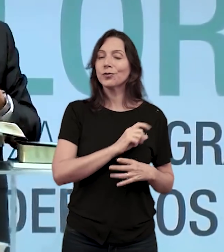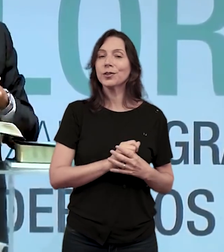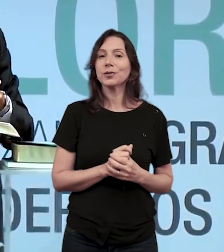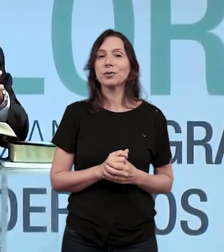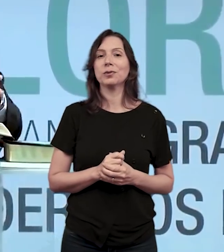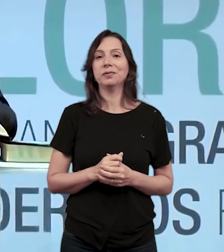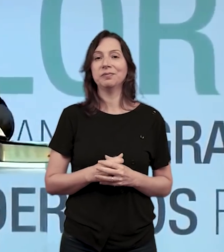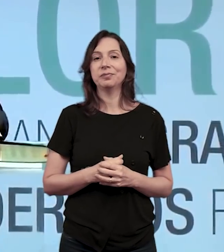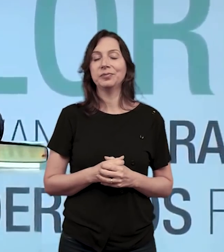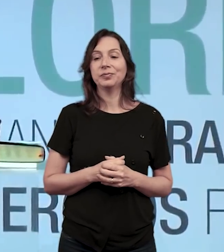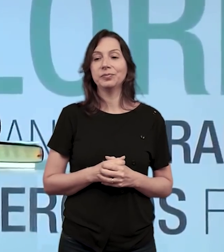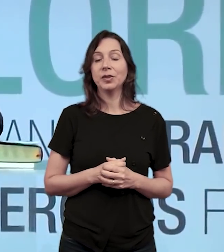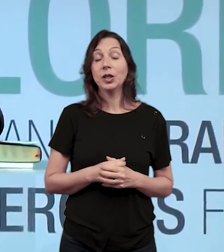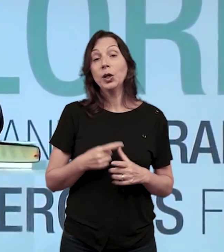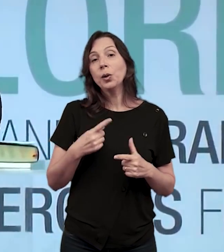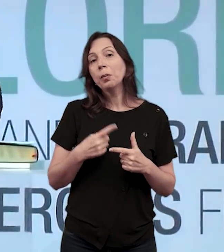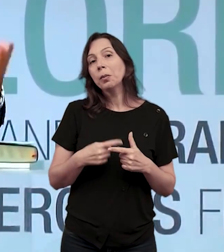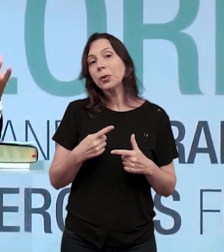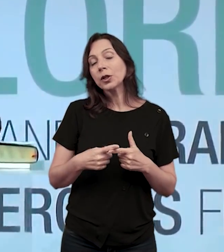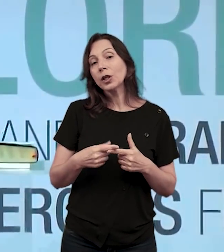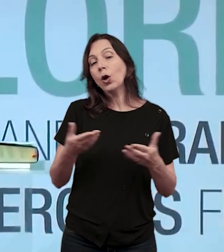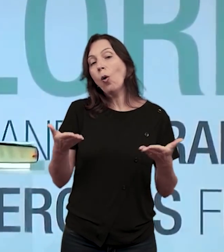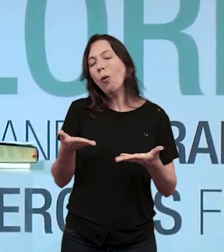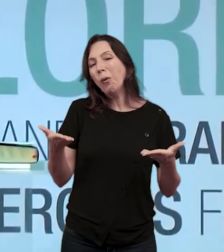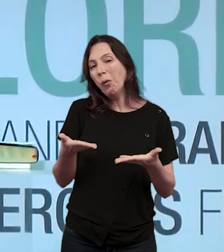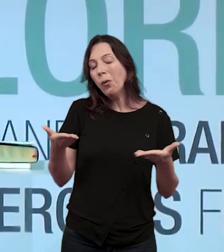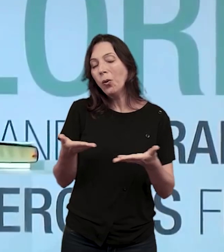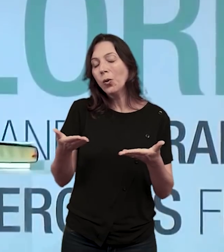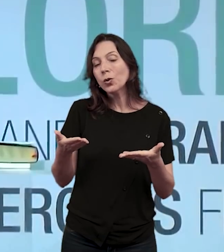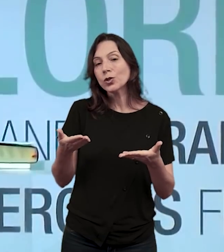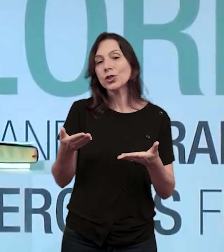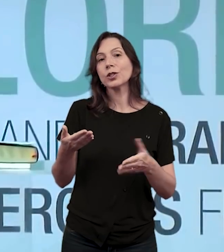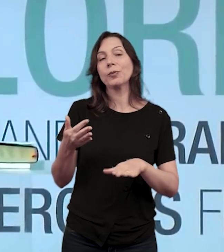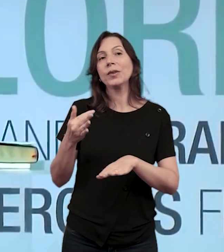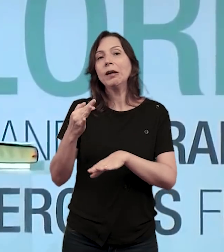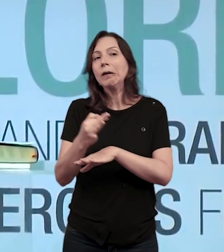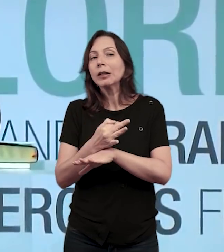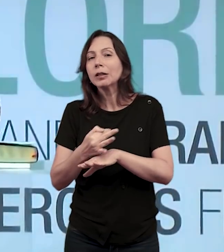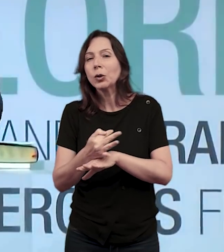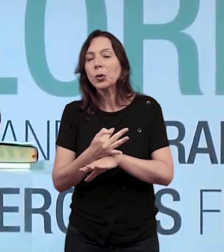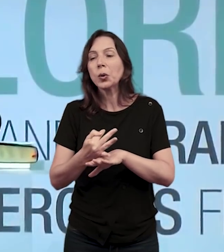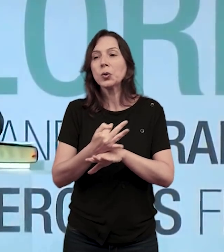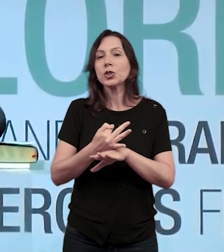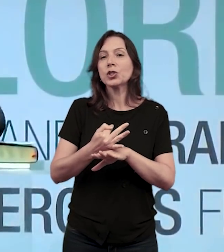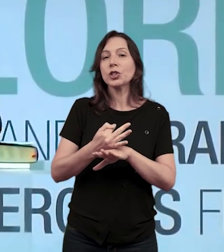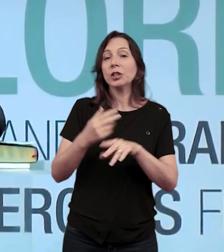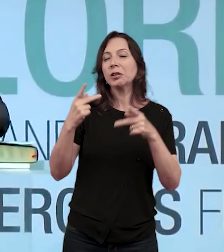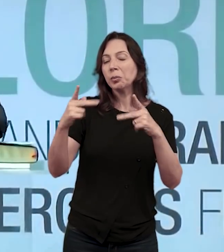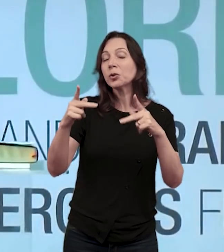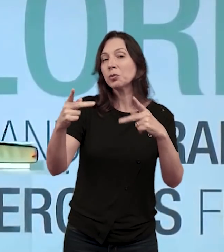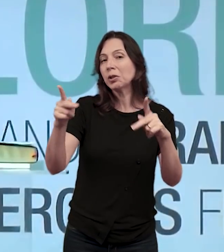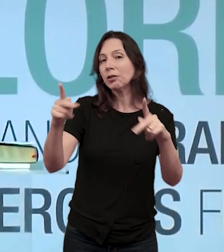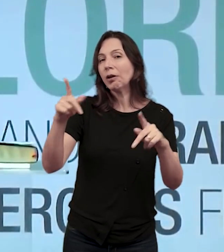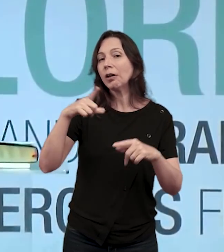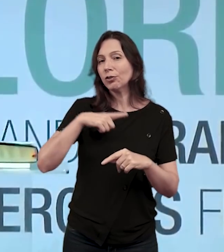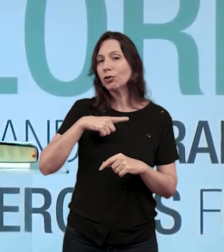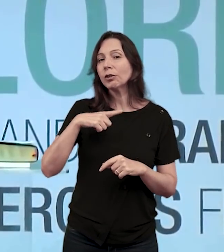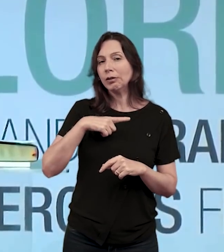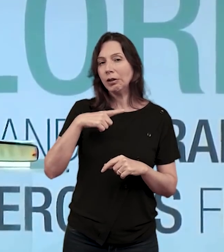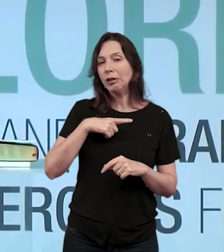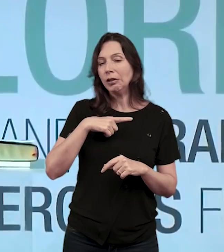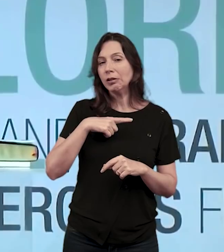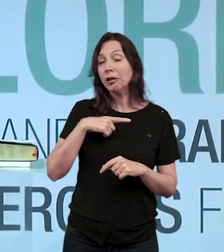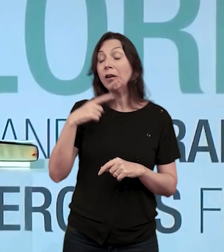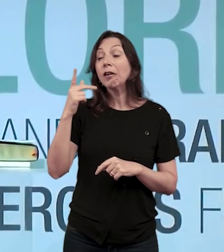Isso está na contramão da teologia aí, da confissão positiva, está na contramão da teologia chamada também da